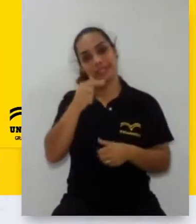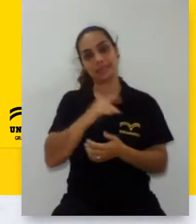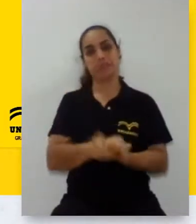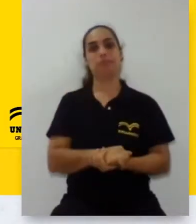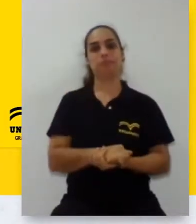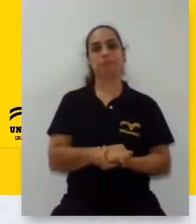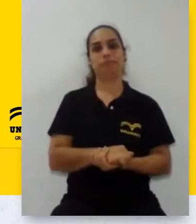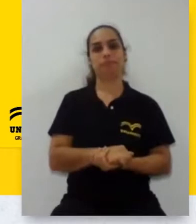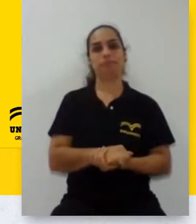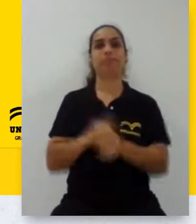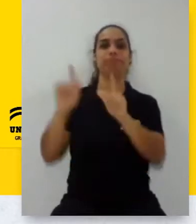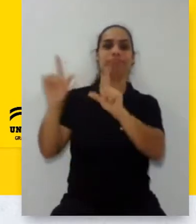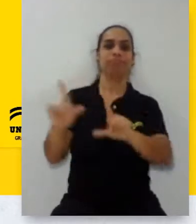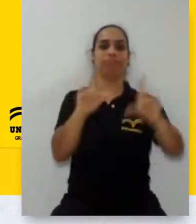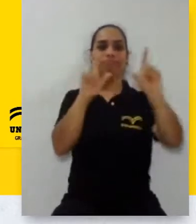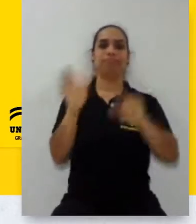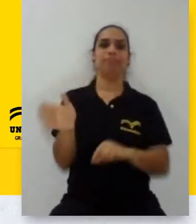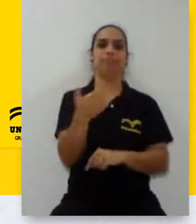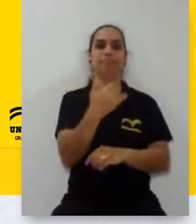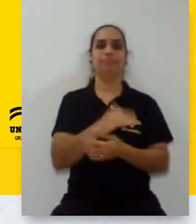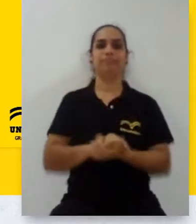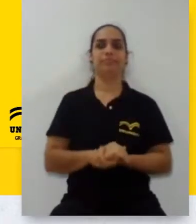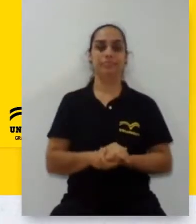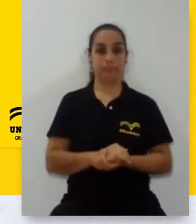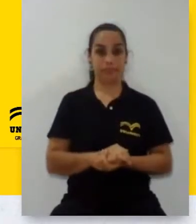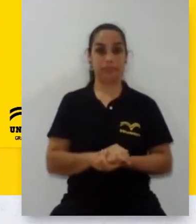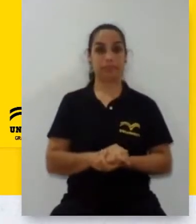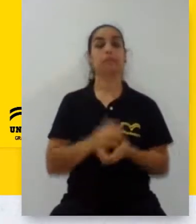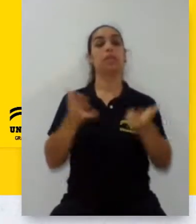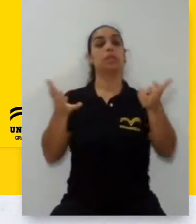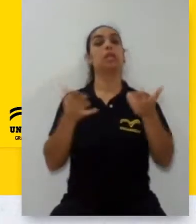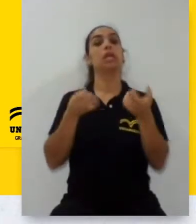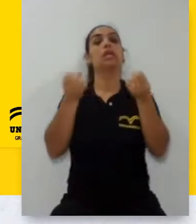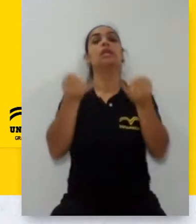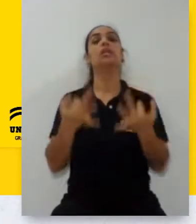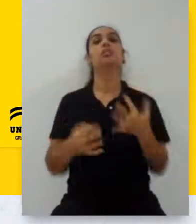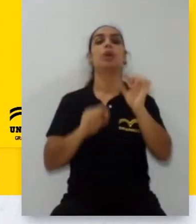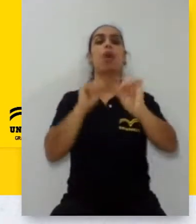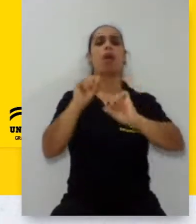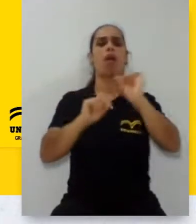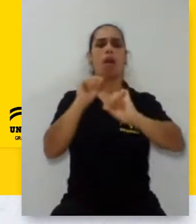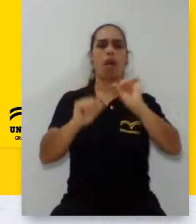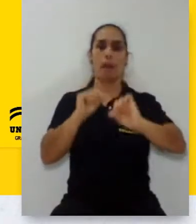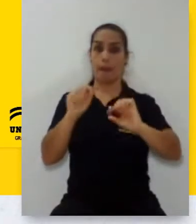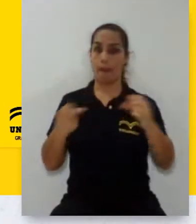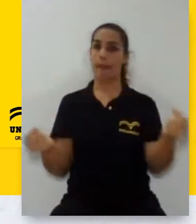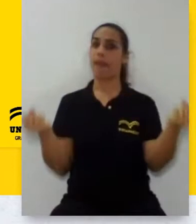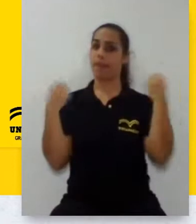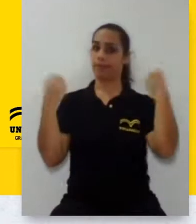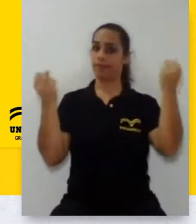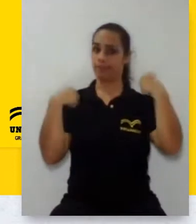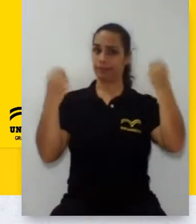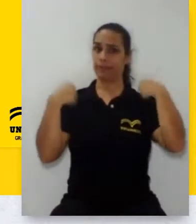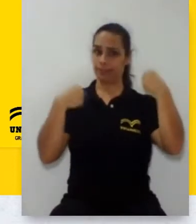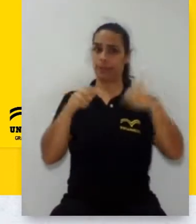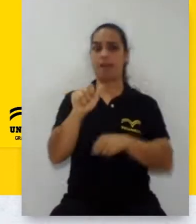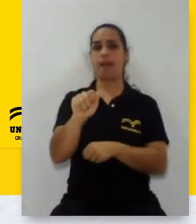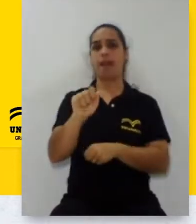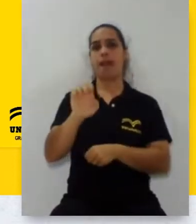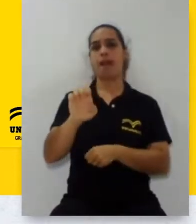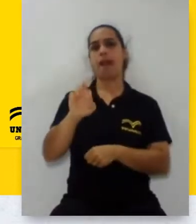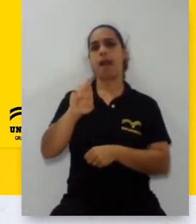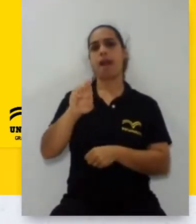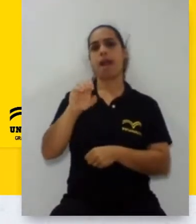Vamos para o próximo aqui. Agora eu queria falar para vocês o seguinte: benefícios do exercício aeróbio, pessoal. Eu dividi eles em centrais